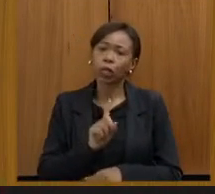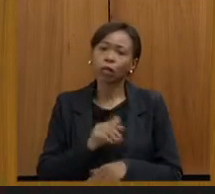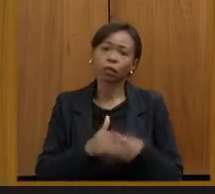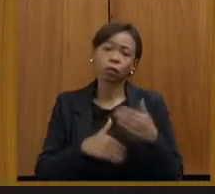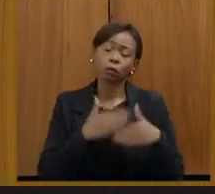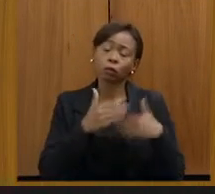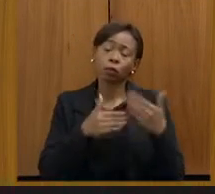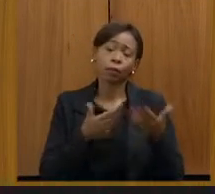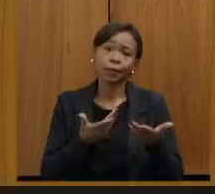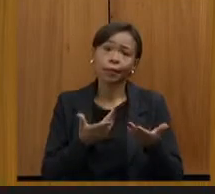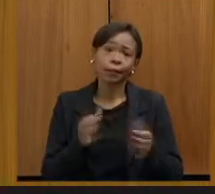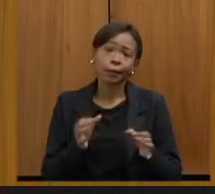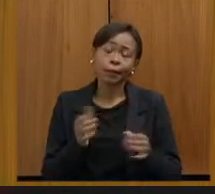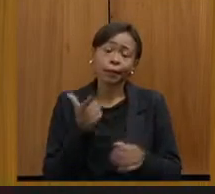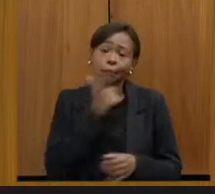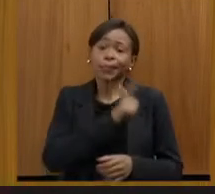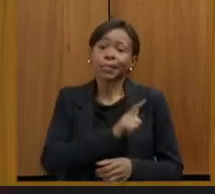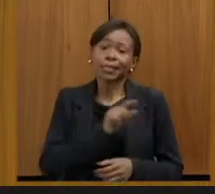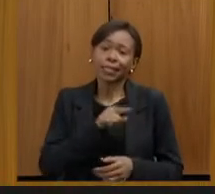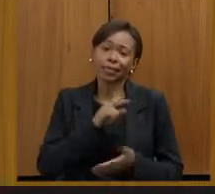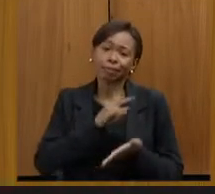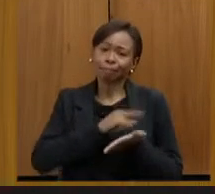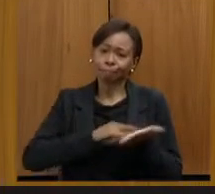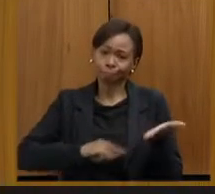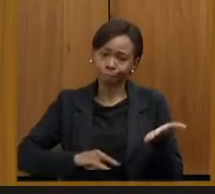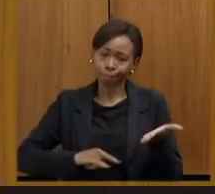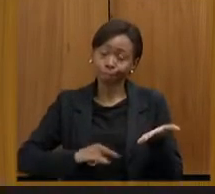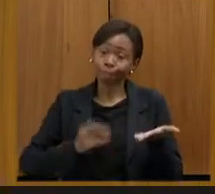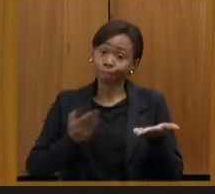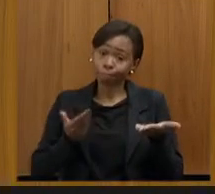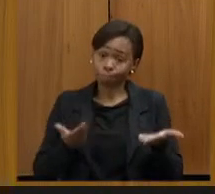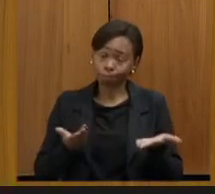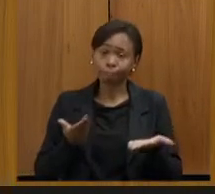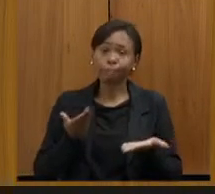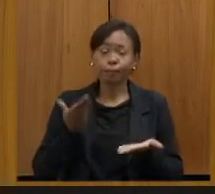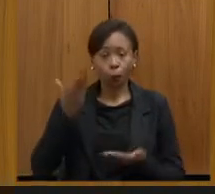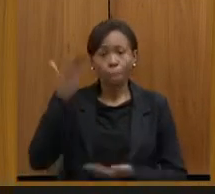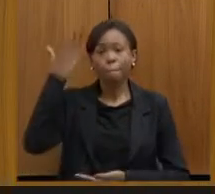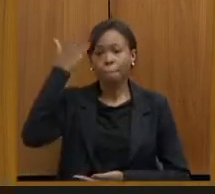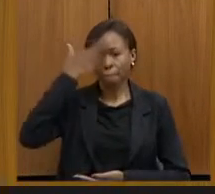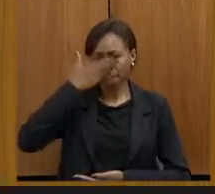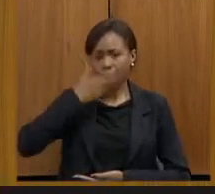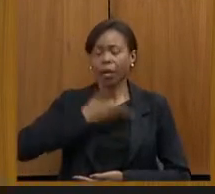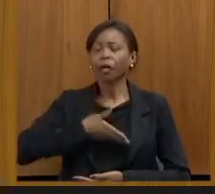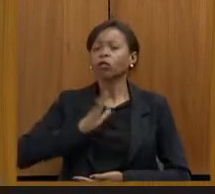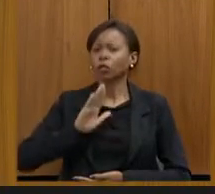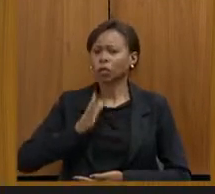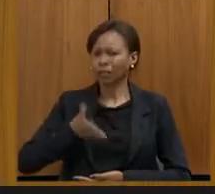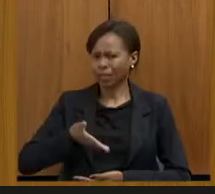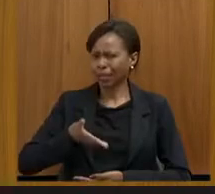Então, está provado que foram anos governos